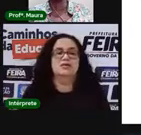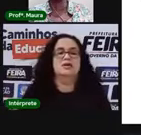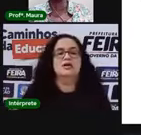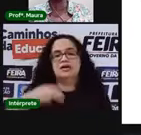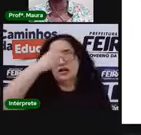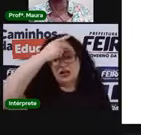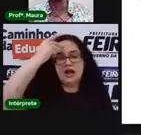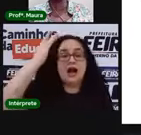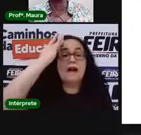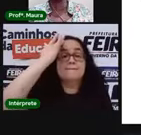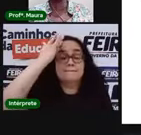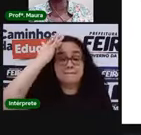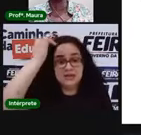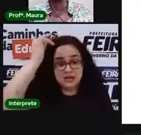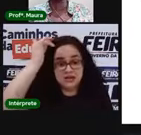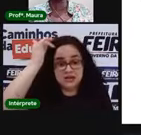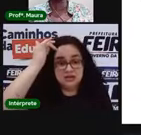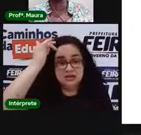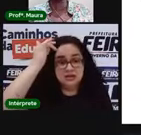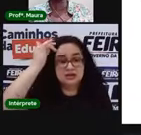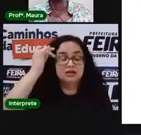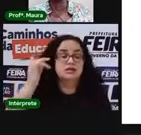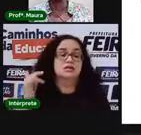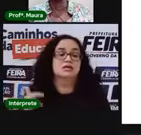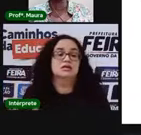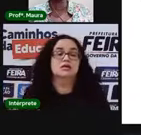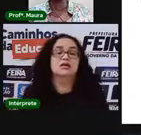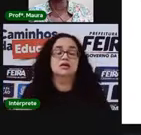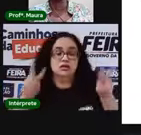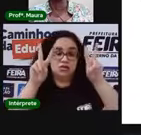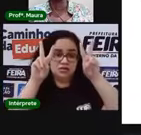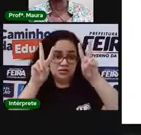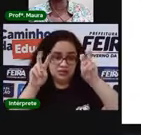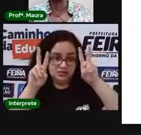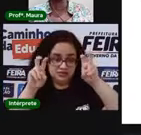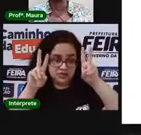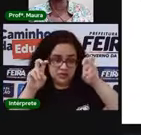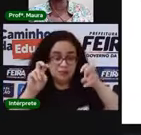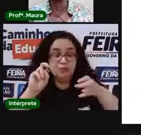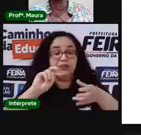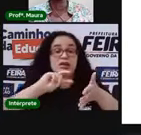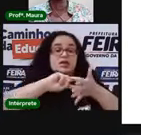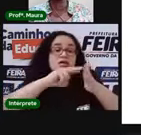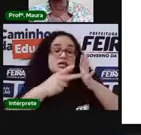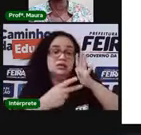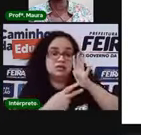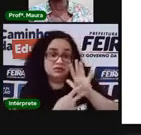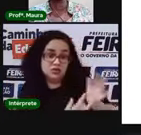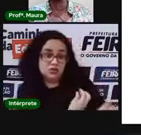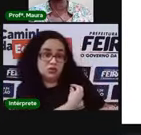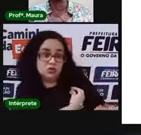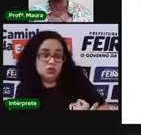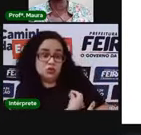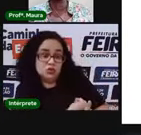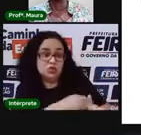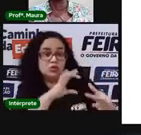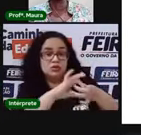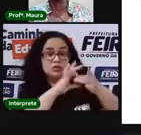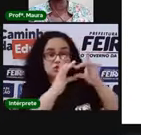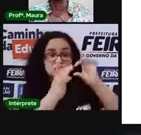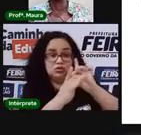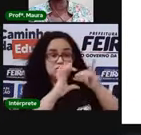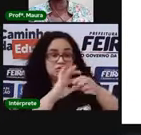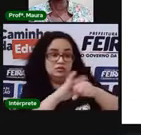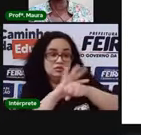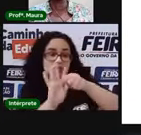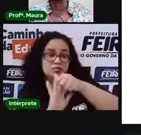gente, amanhã nós temos o tema ressignificação da convivência no